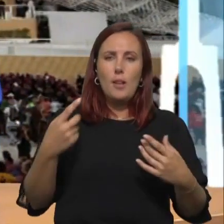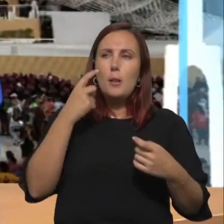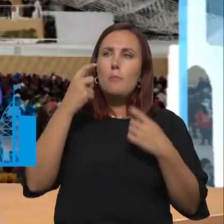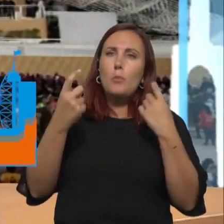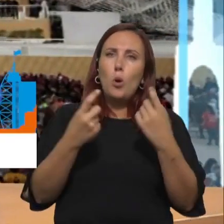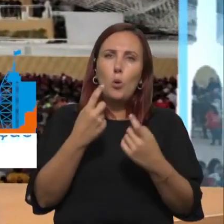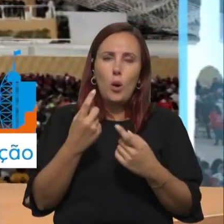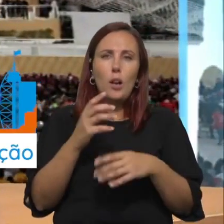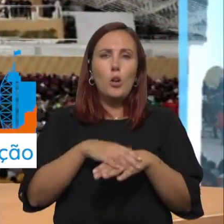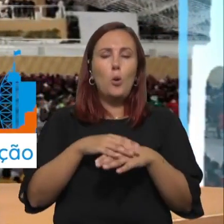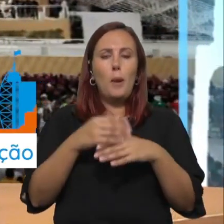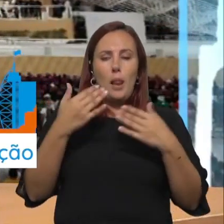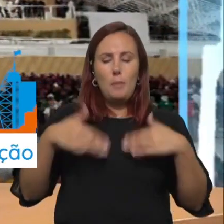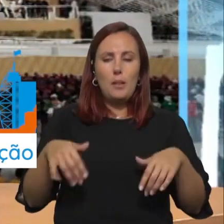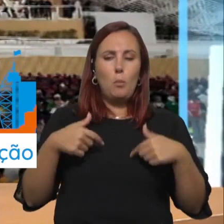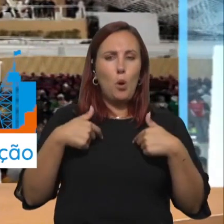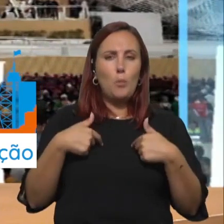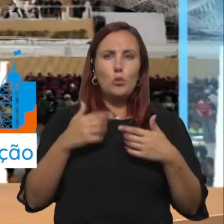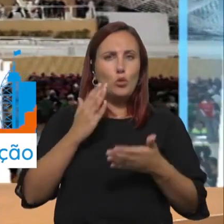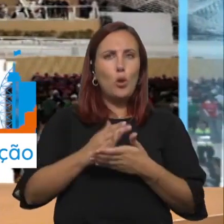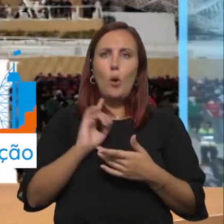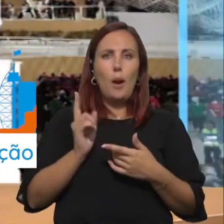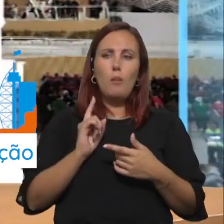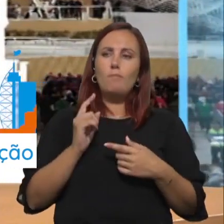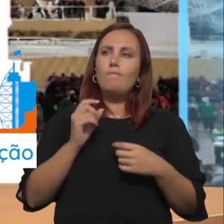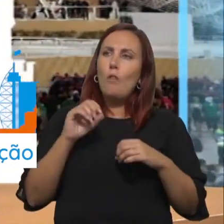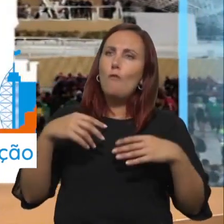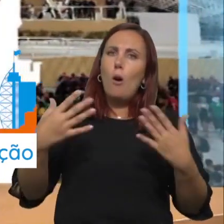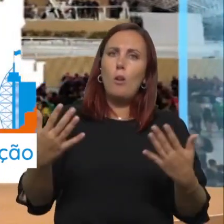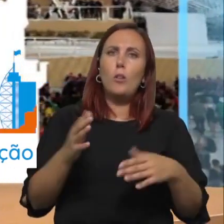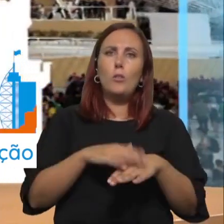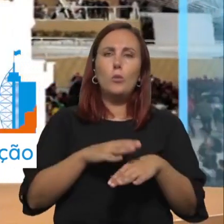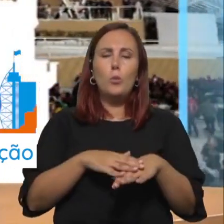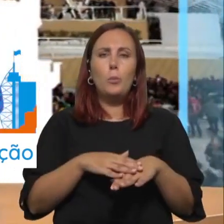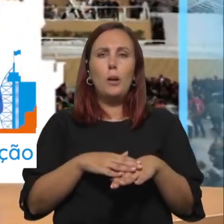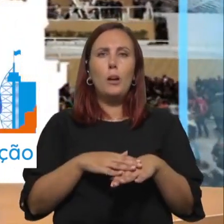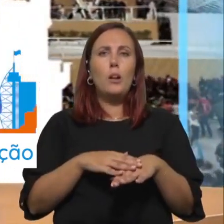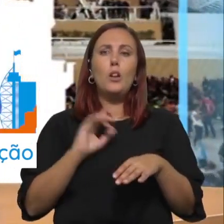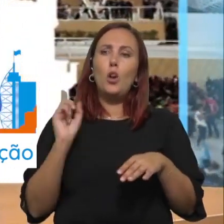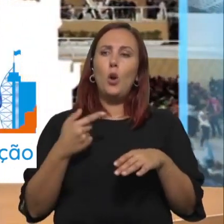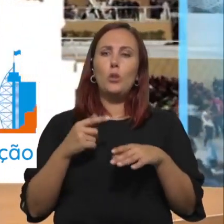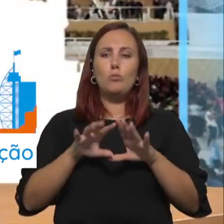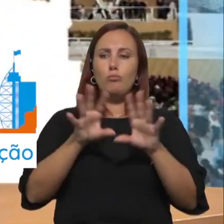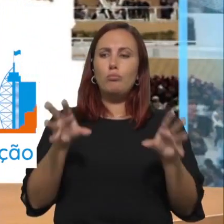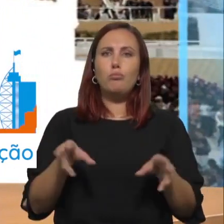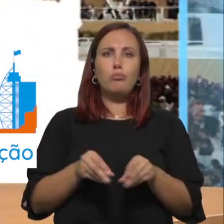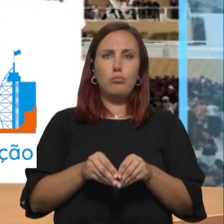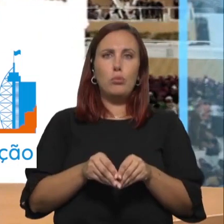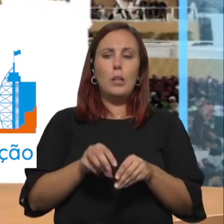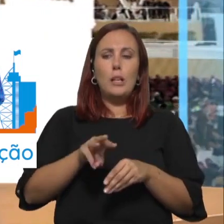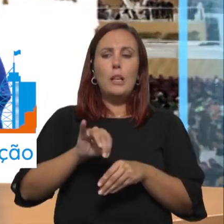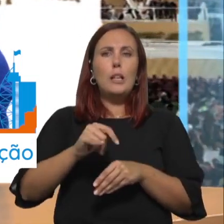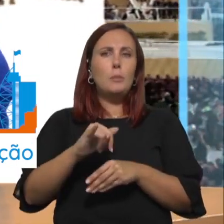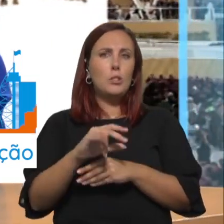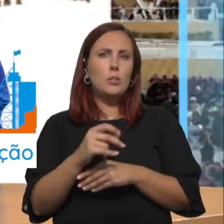dos nossos próprios limites. E, sobretudo, de entender que nós somos um todo, não é? E a mística entendeu isso muito